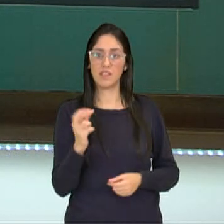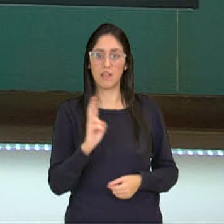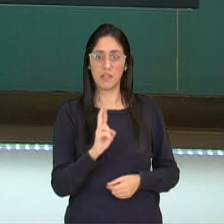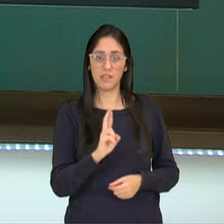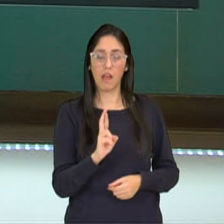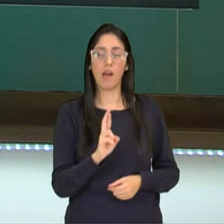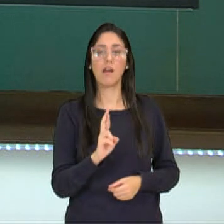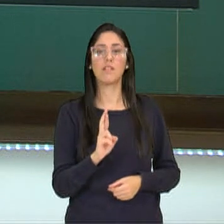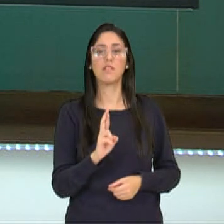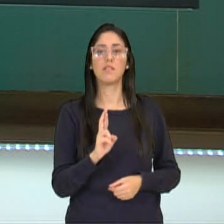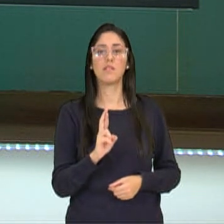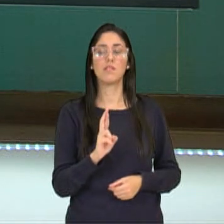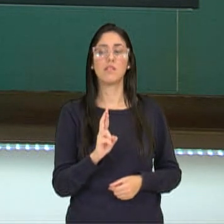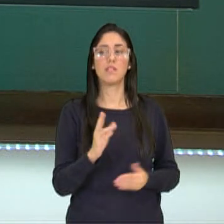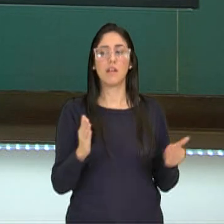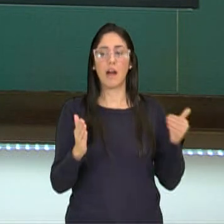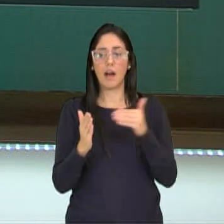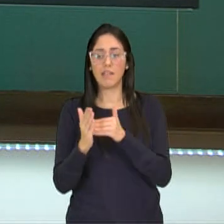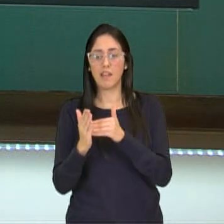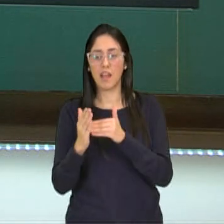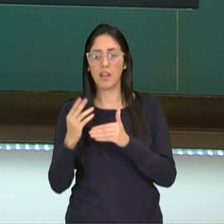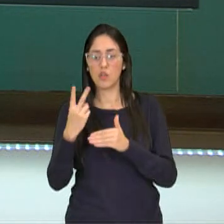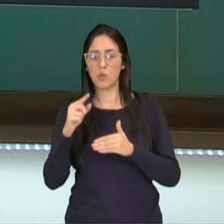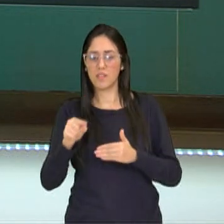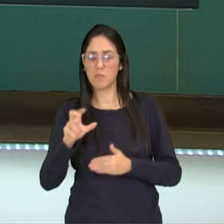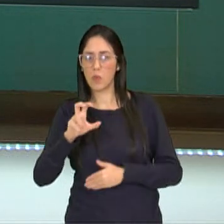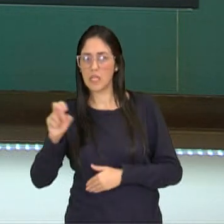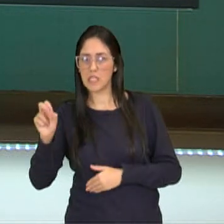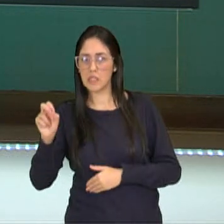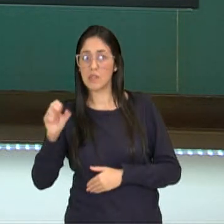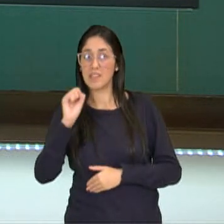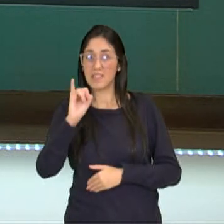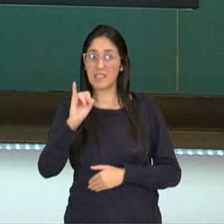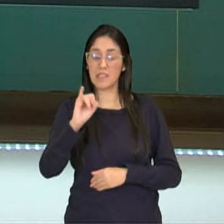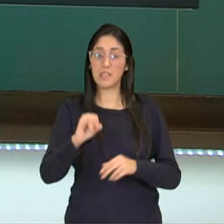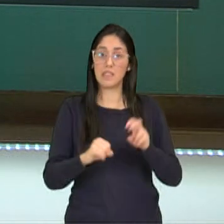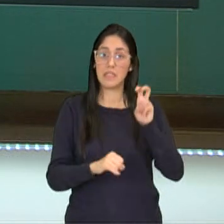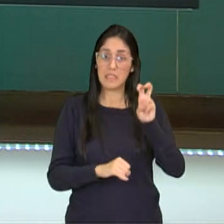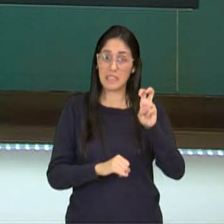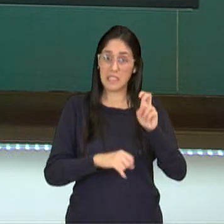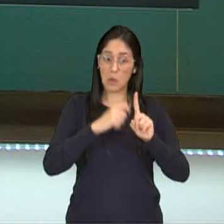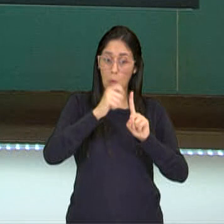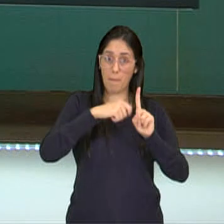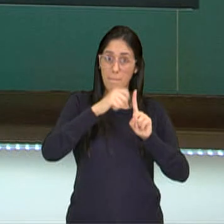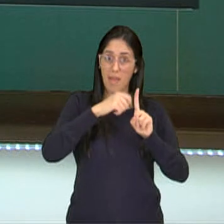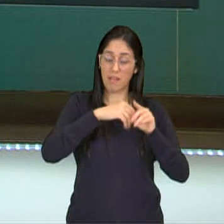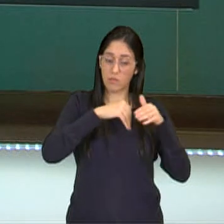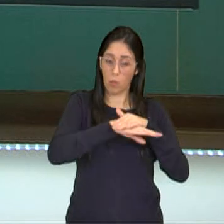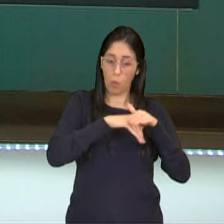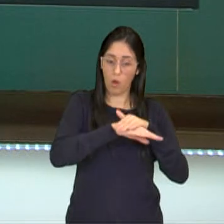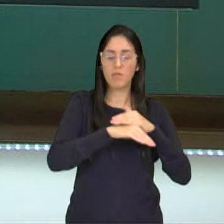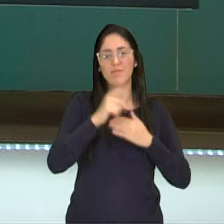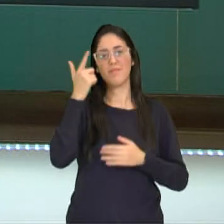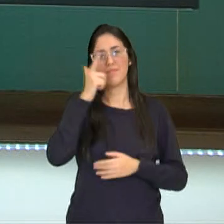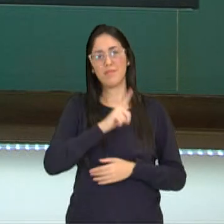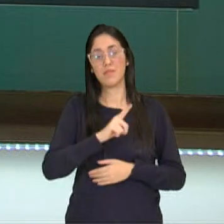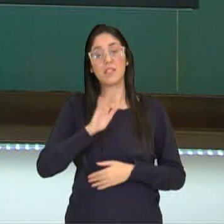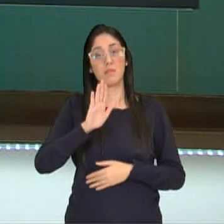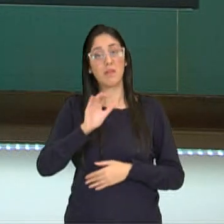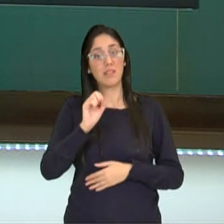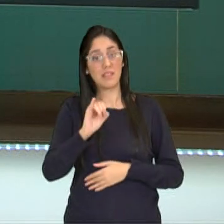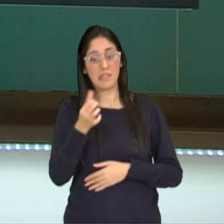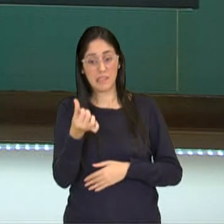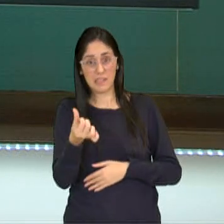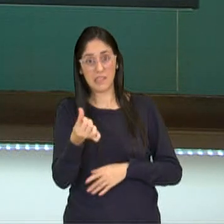ele atingir 2.500, se ele ficar 5 meses, ele já vai atingir. Mas ele fazendo 6 meses,